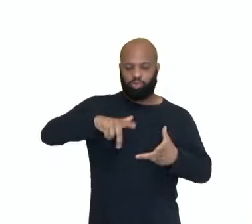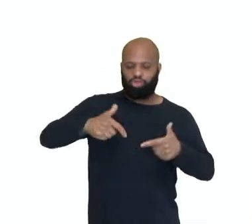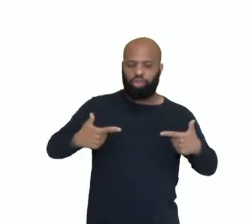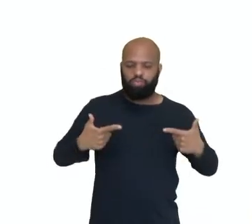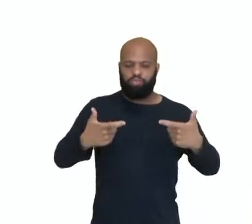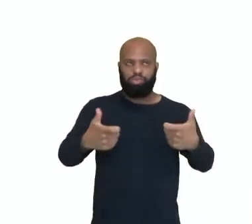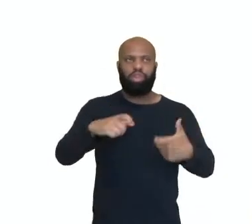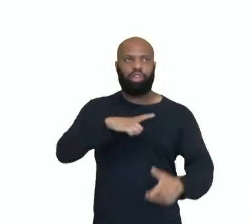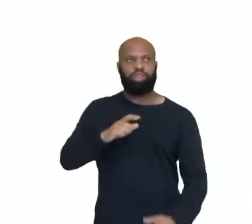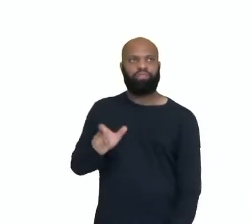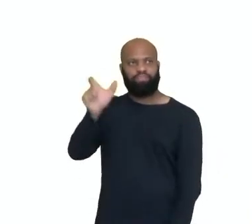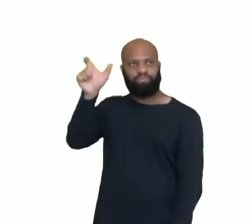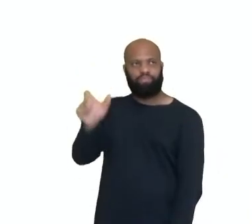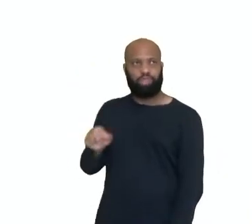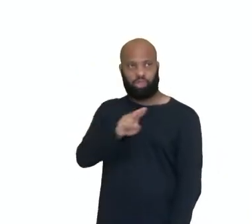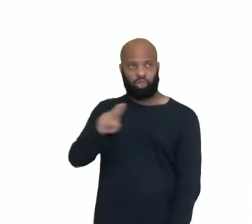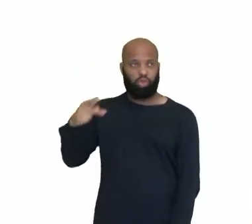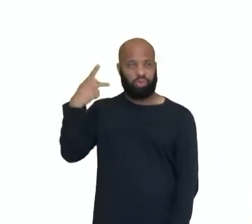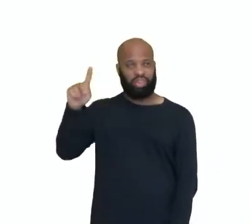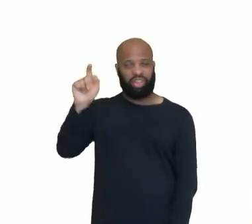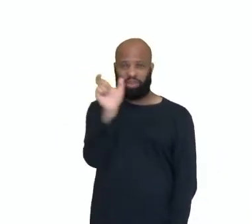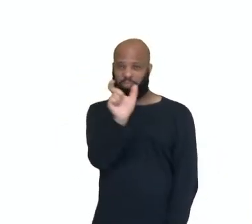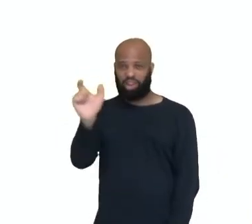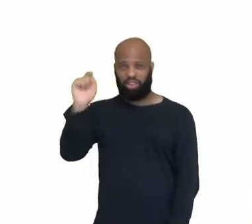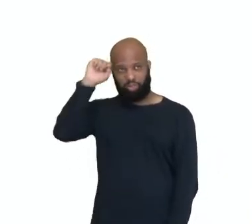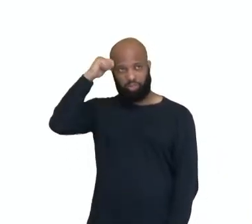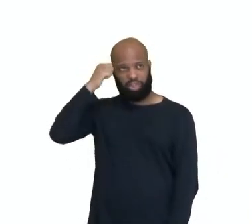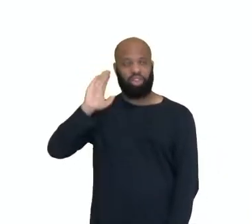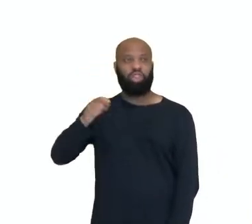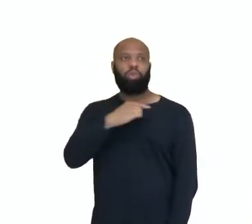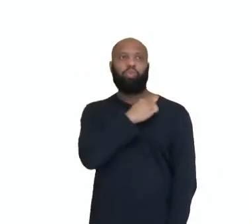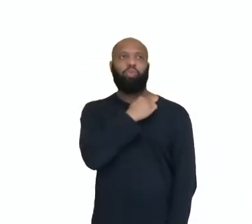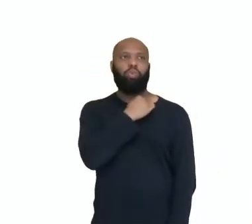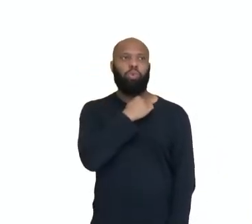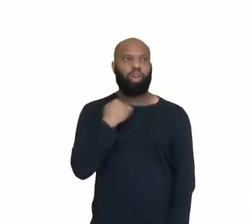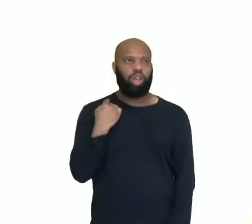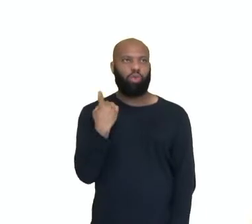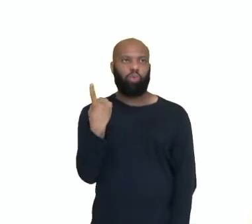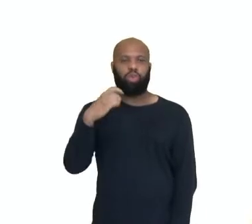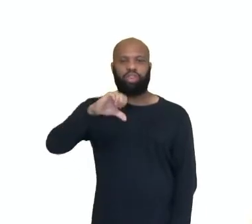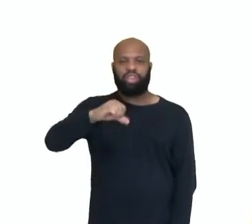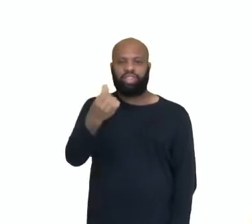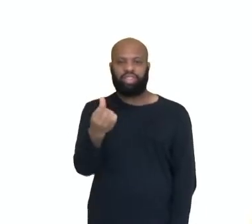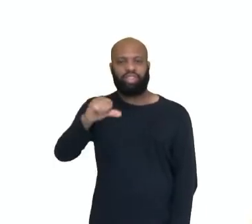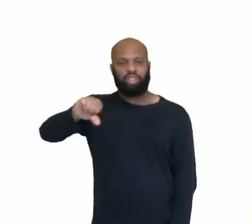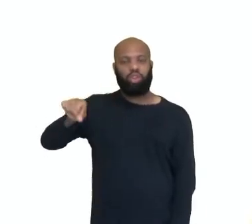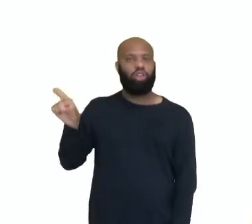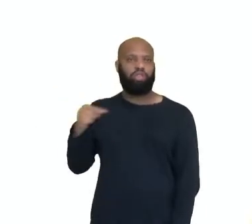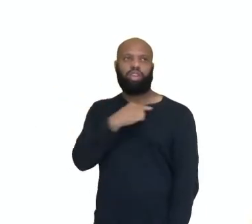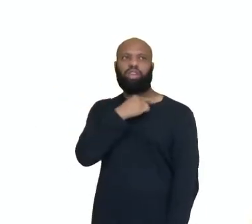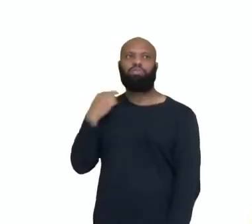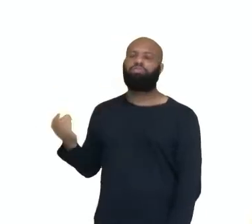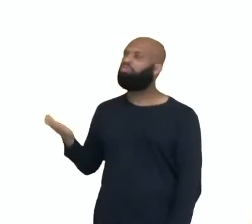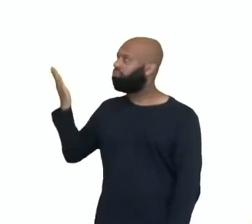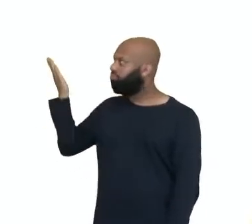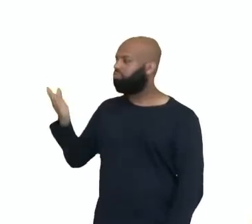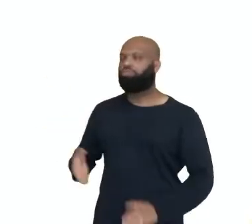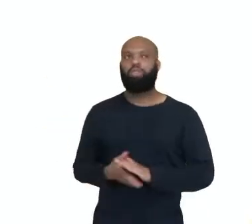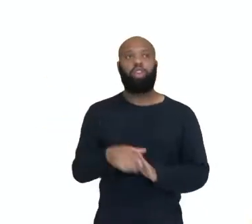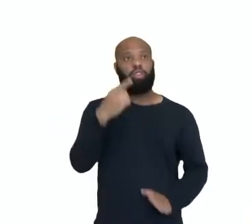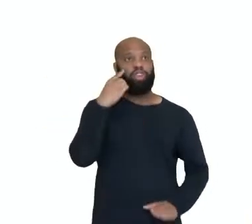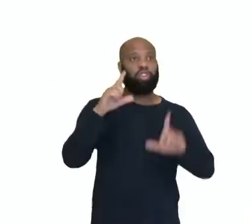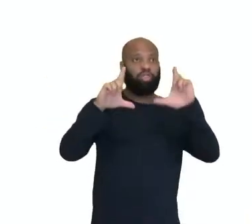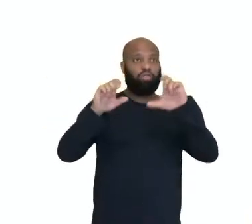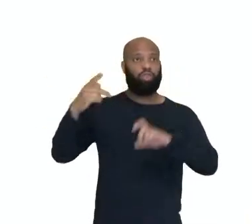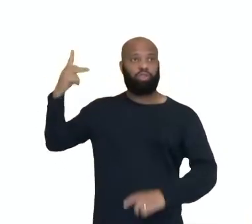mestre Morihei Ueshiba. Ele já é falecido, então, ele nasceu lá em 1883 e faleceu